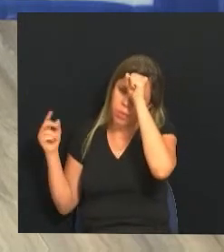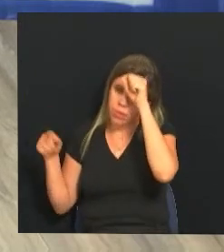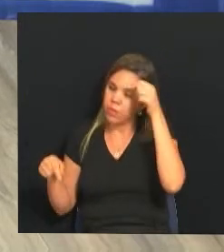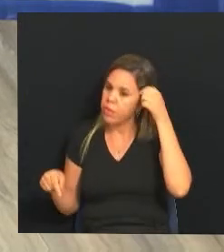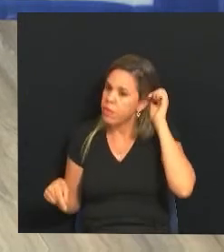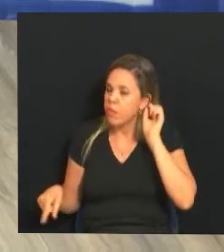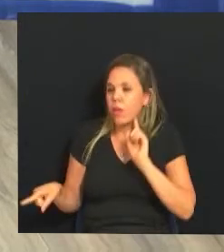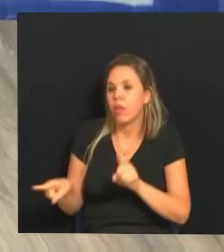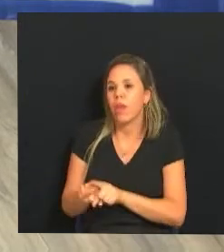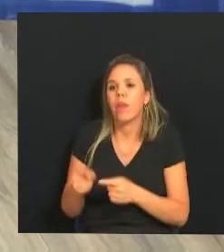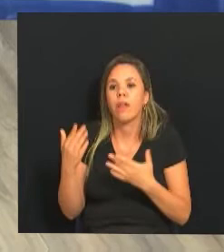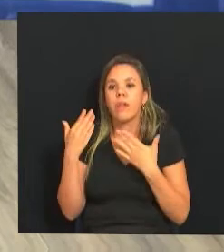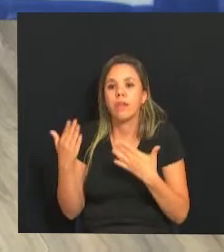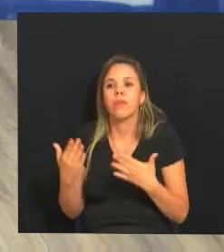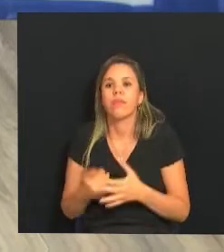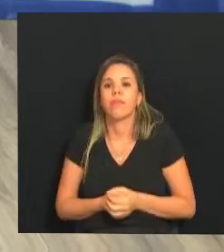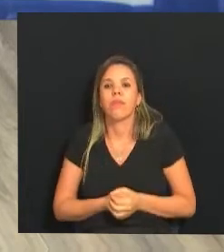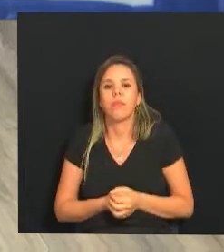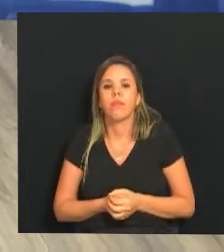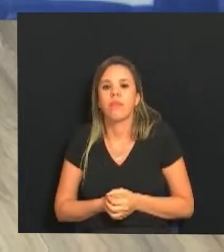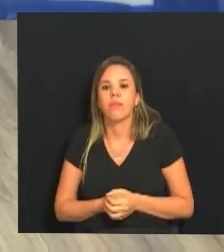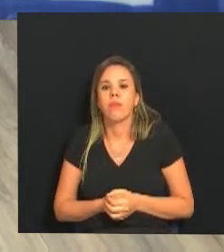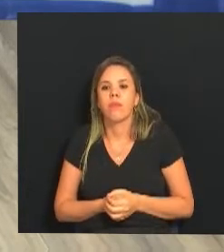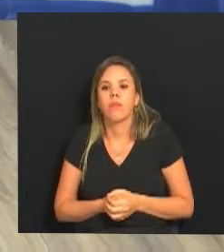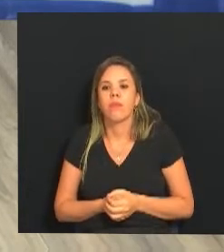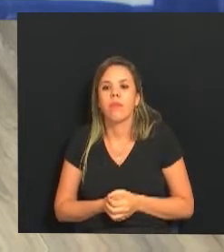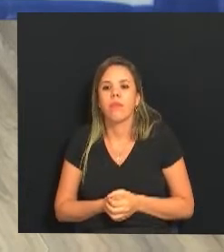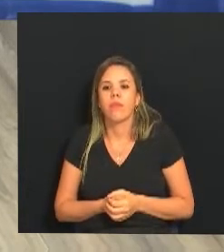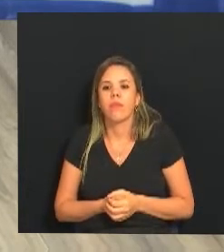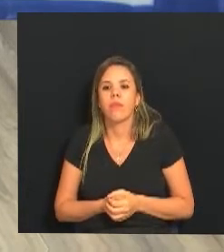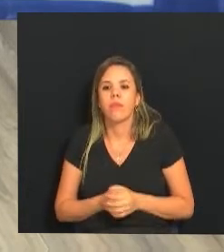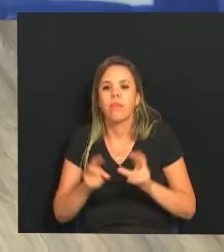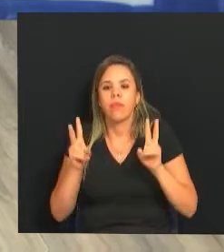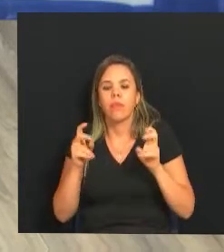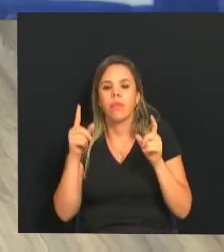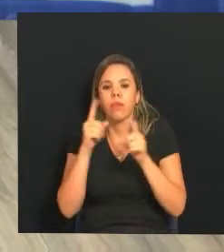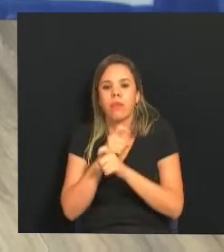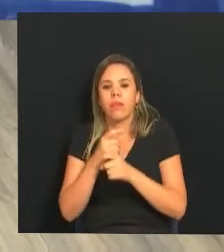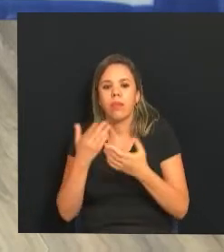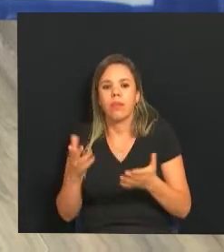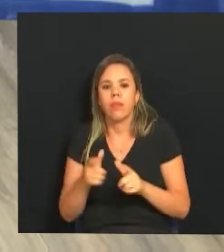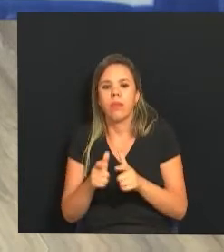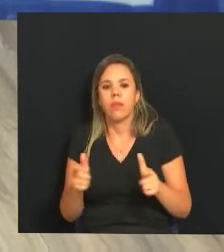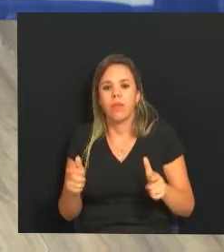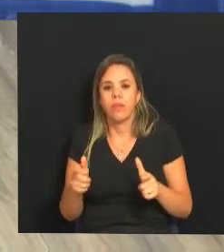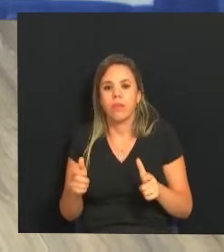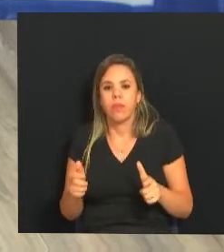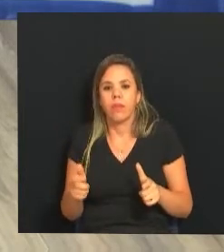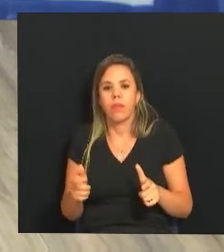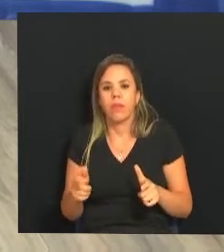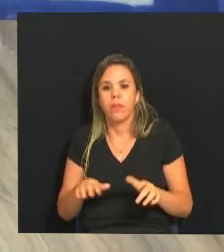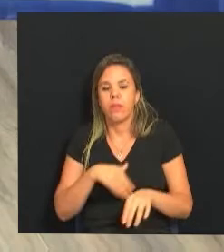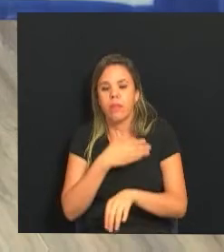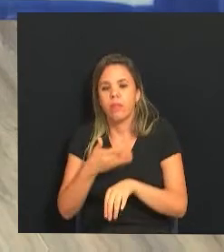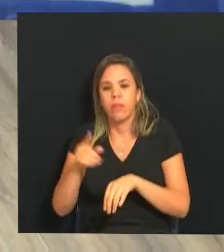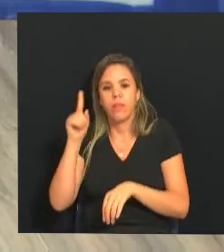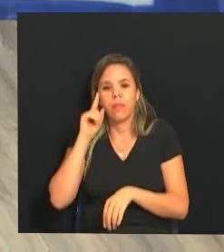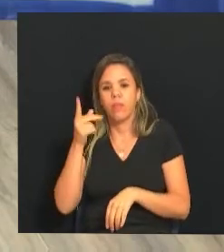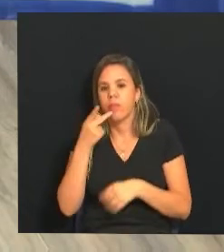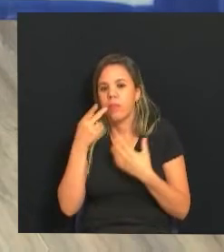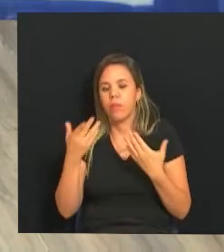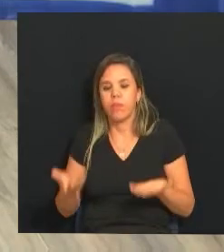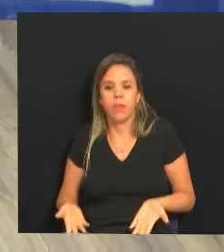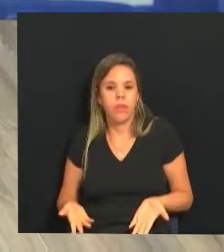também. Então, quero muito agradecer a sua participação, Renata. A gente sabe que o tema é complexo, é amplo, a gente ficaria o dia todo falando